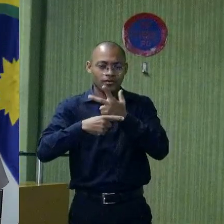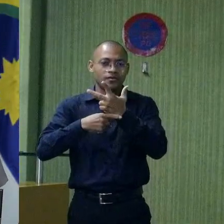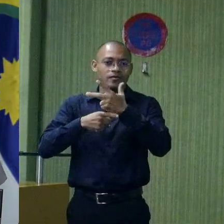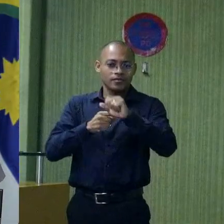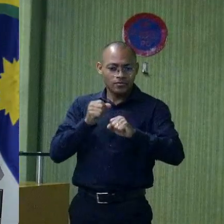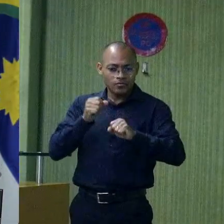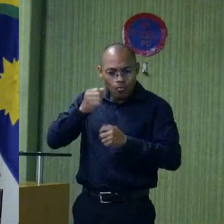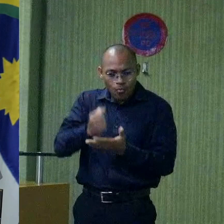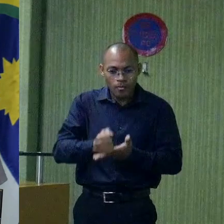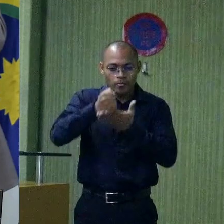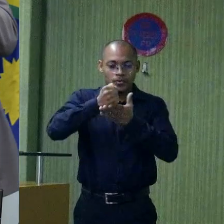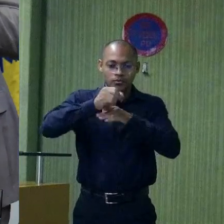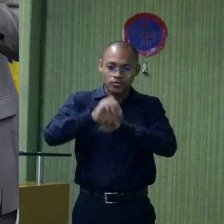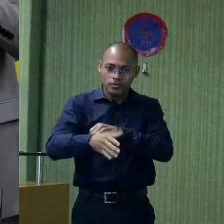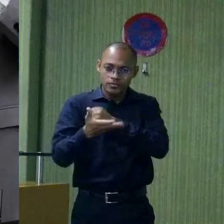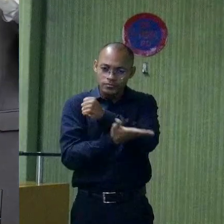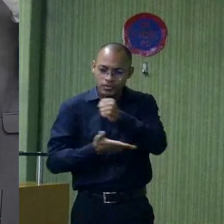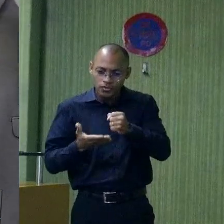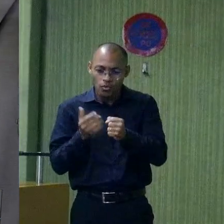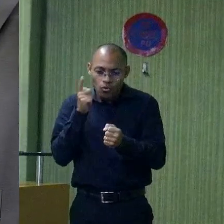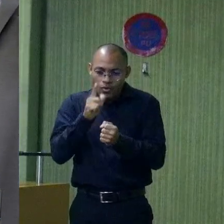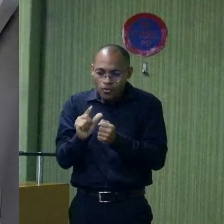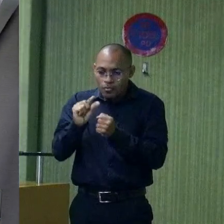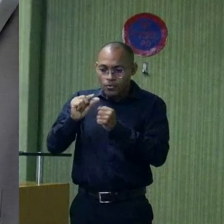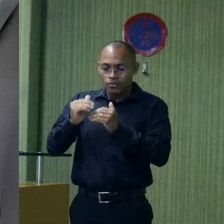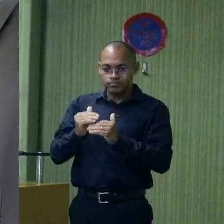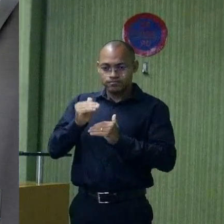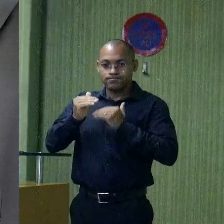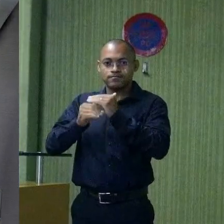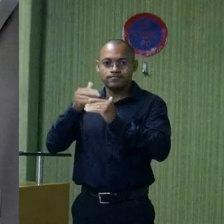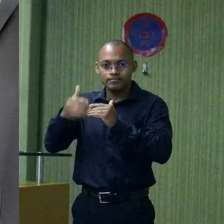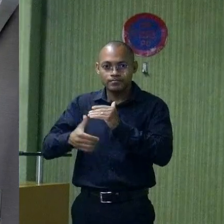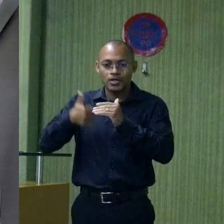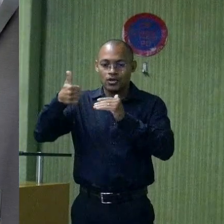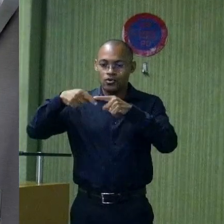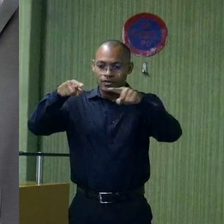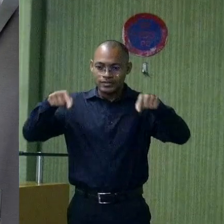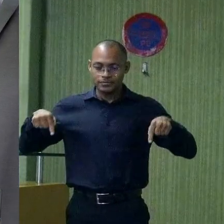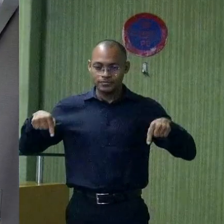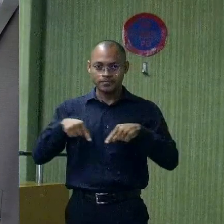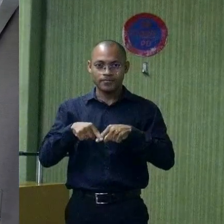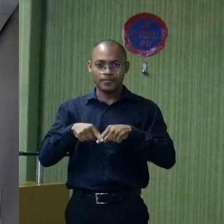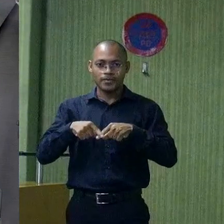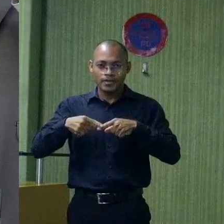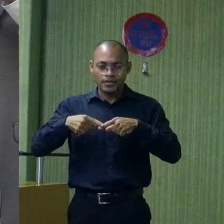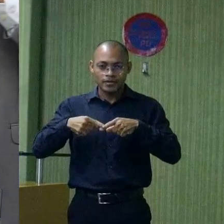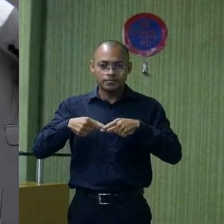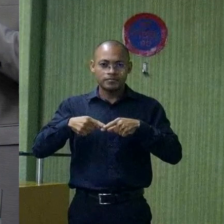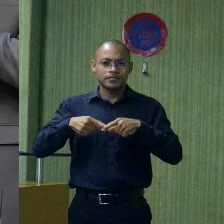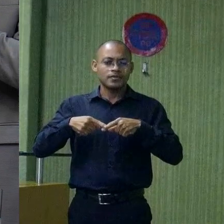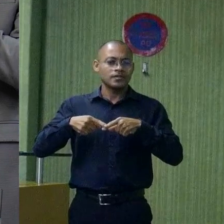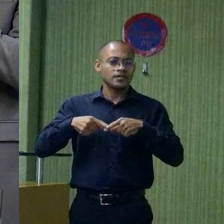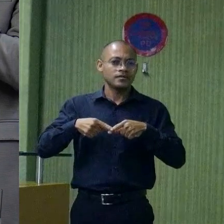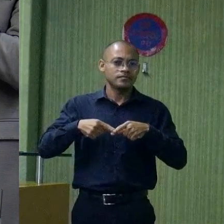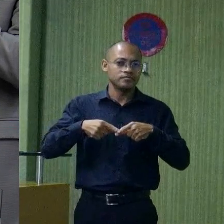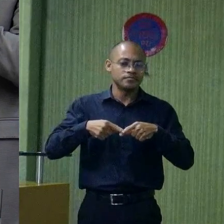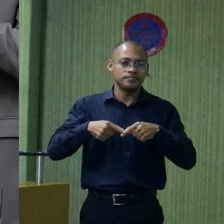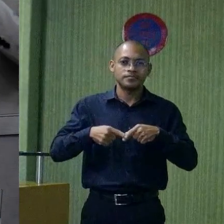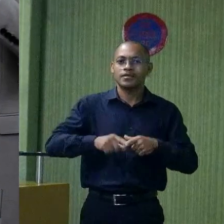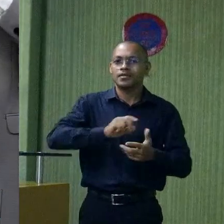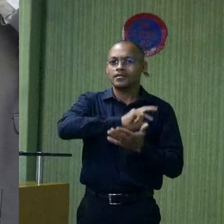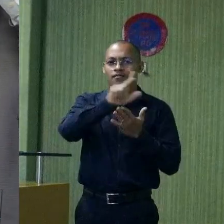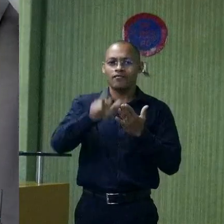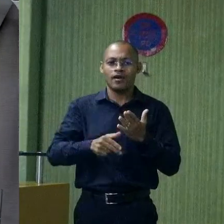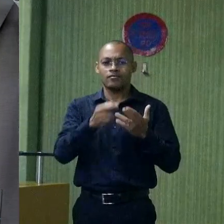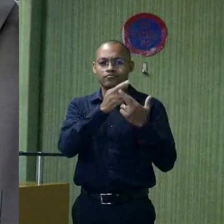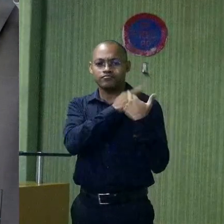Especial uma melhoria na na sala na sala eh de recursos multifuncionais né tudo tudo